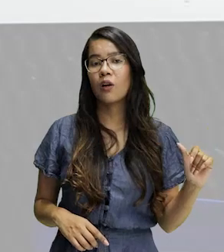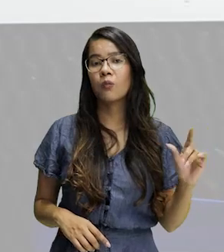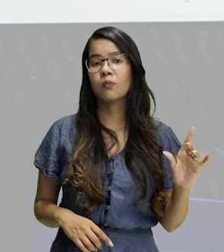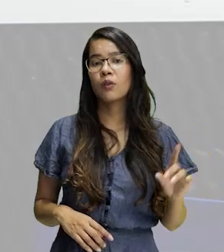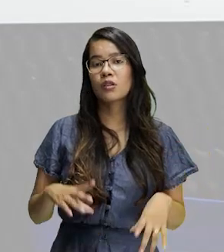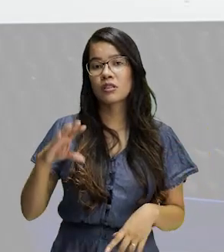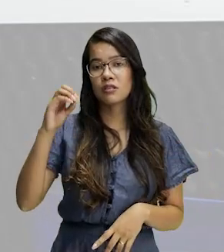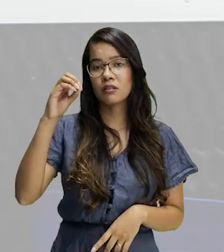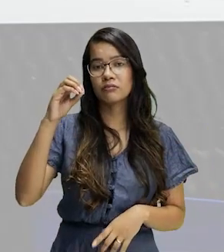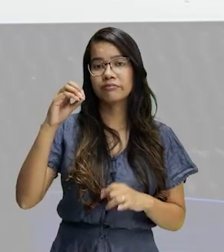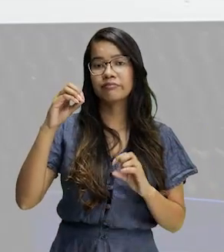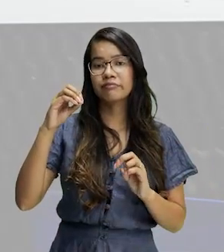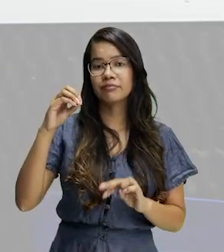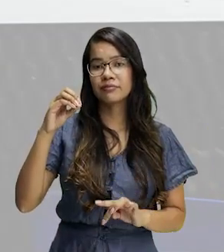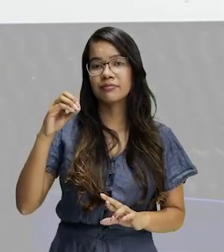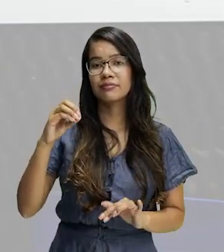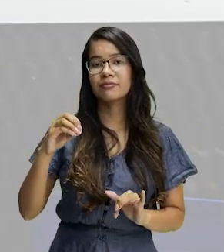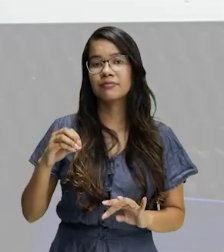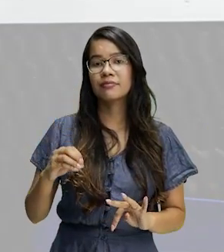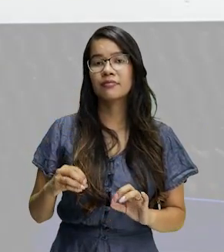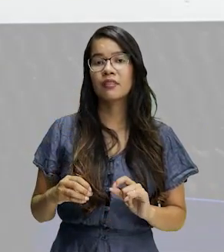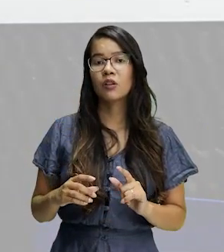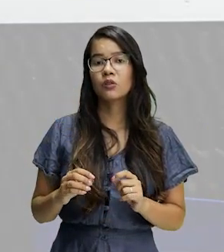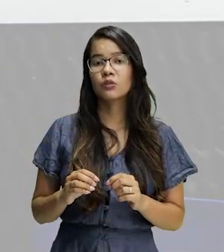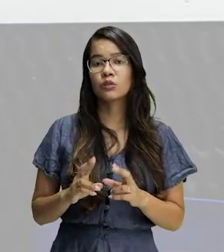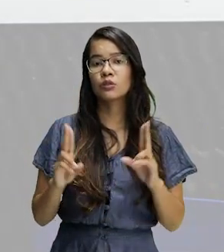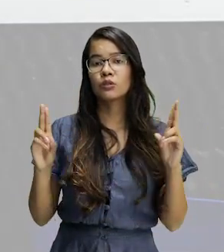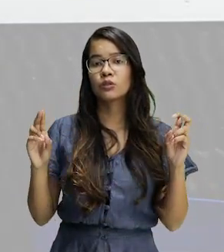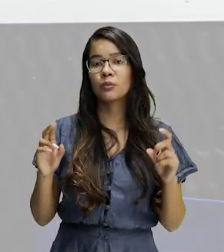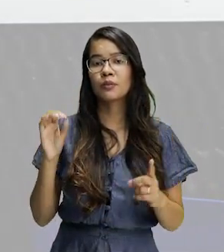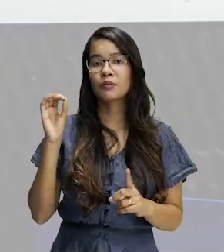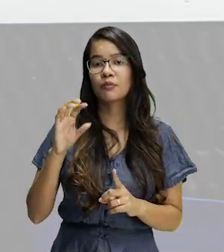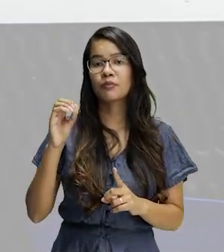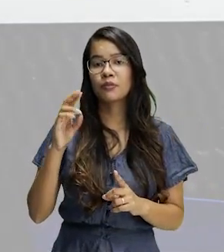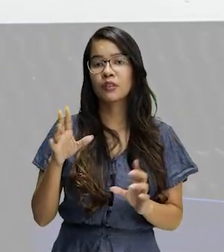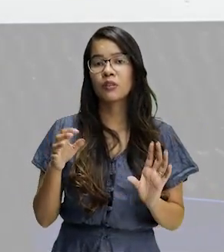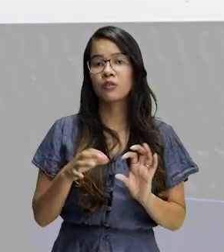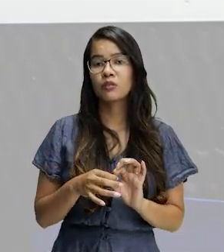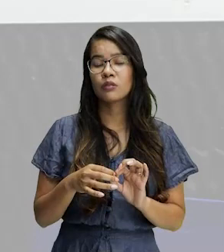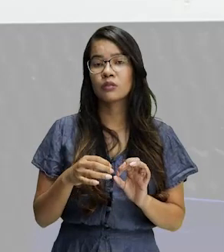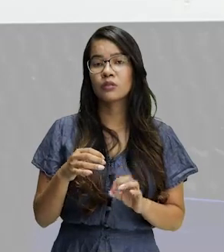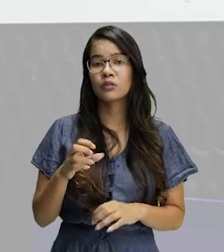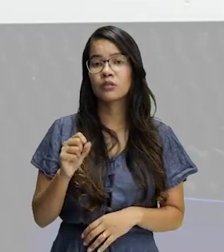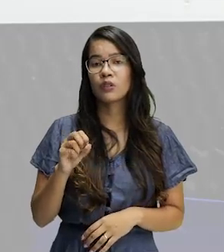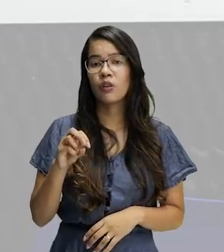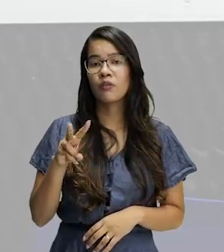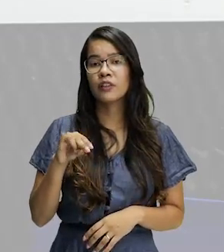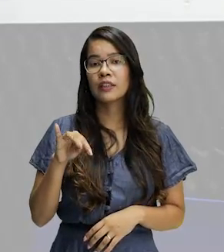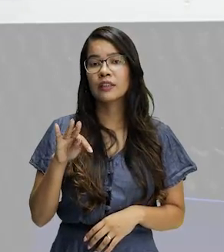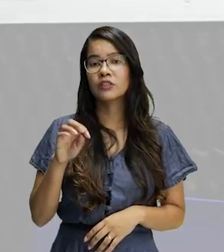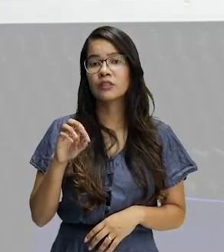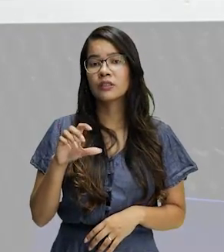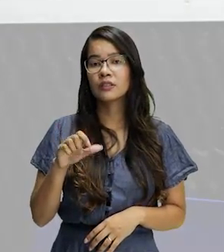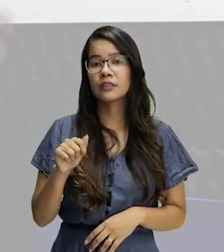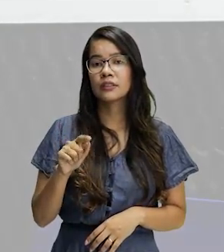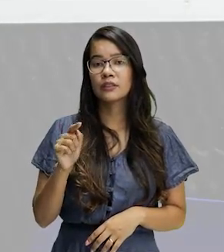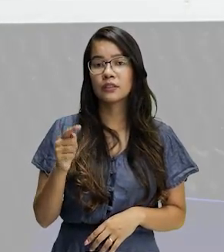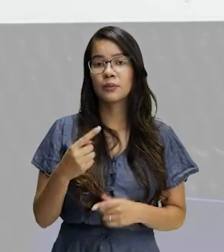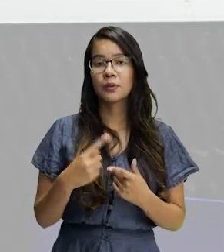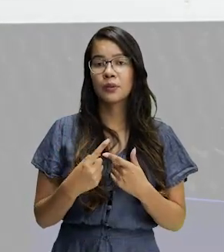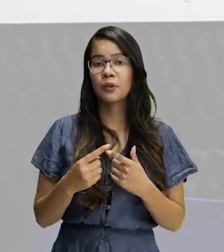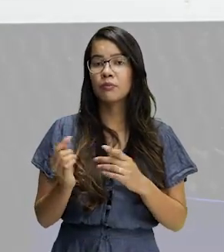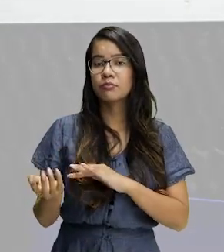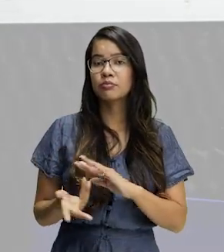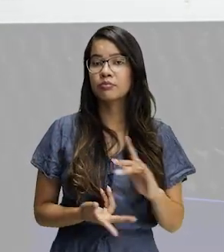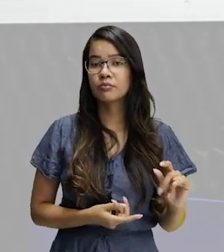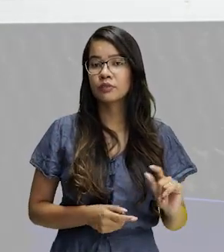comunista, socialista, sob a influência da União Soviética. Isso porque o mundo pós-Segunda Guerra é um mundo bipolar. É